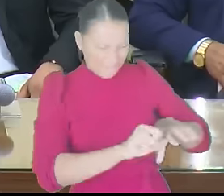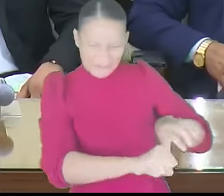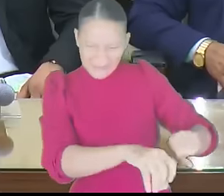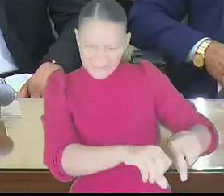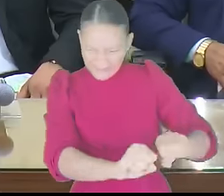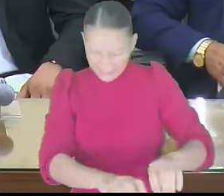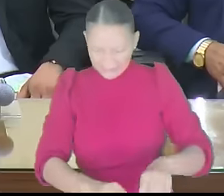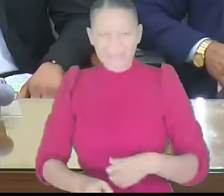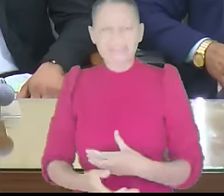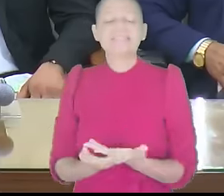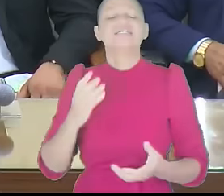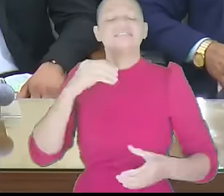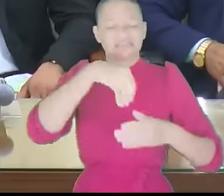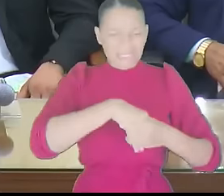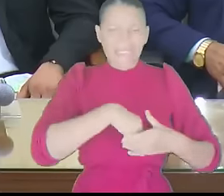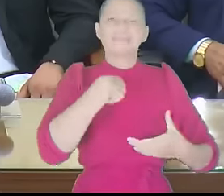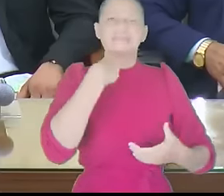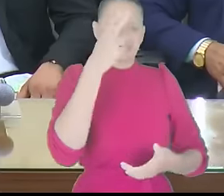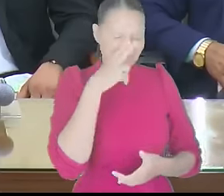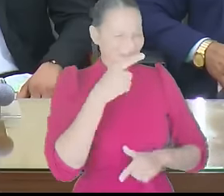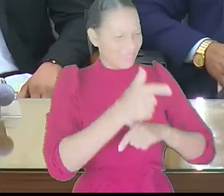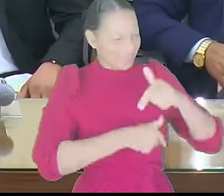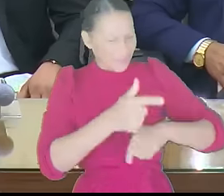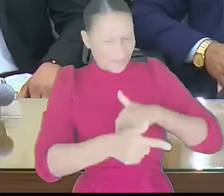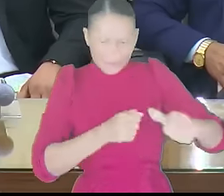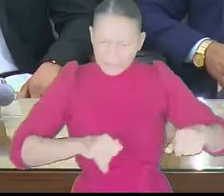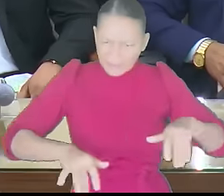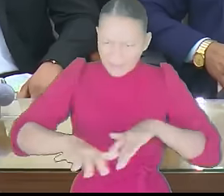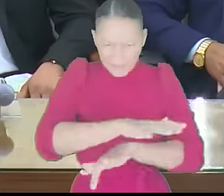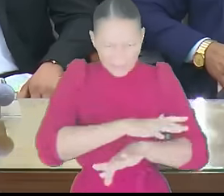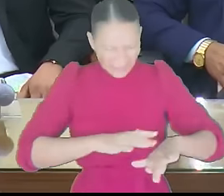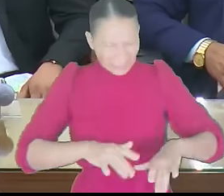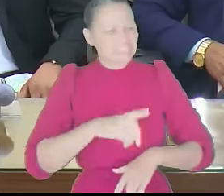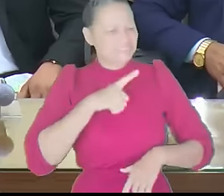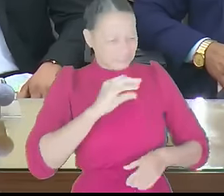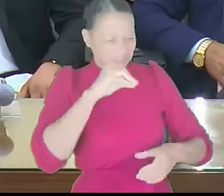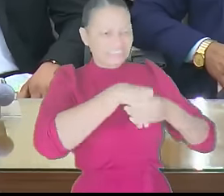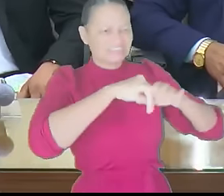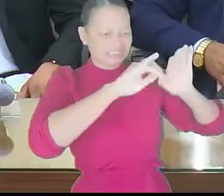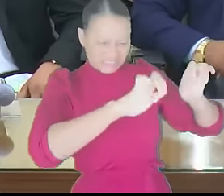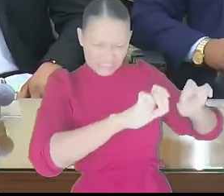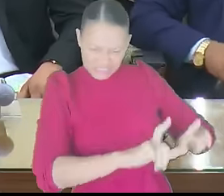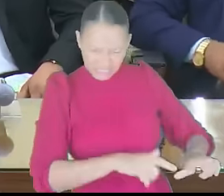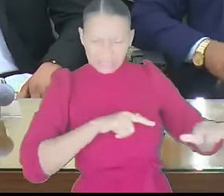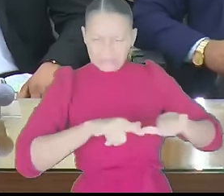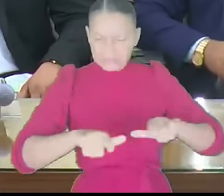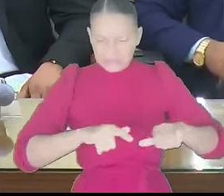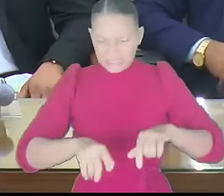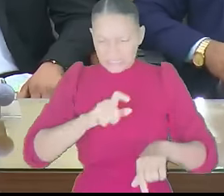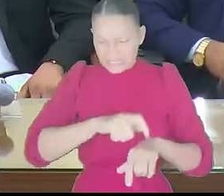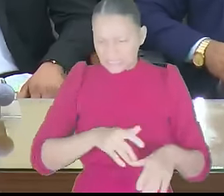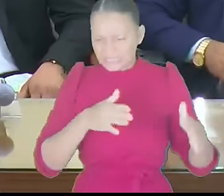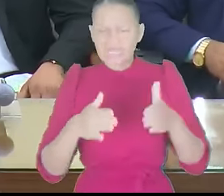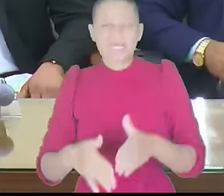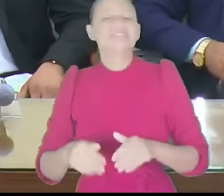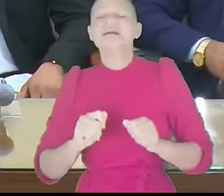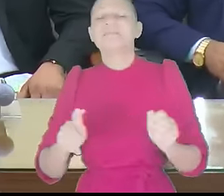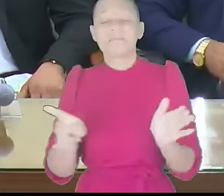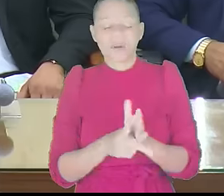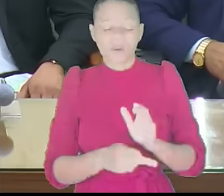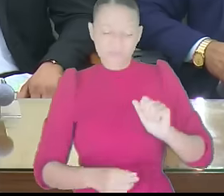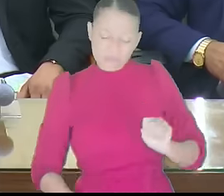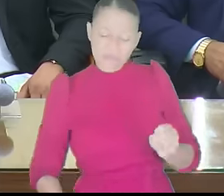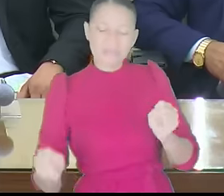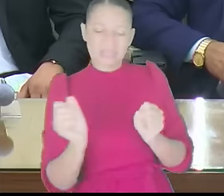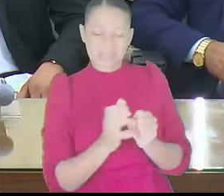tenho crente lá dentro, eu ainda trabalho no meio da igreja que tem Jezabel, eu trabalho no tempo da igreja de Sardo, eu trabalho no tempo